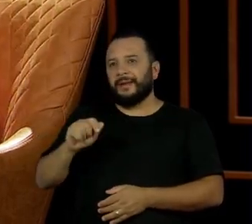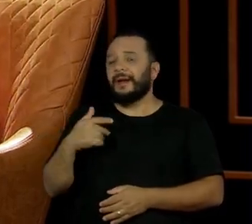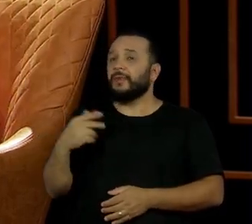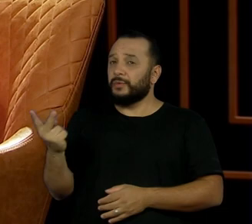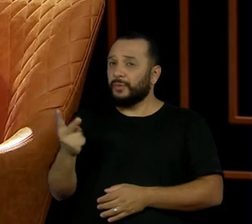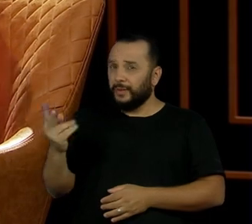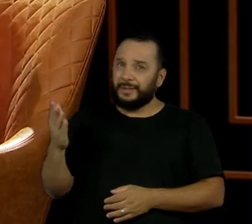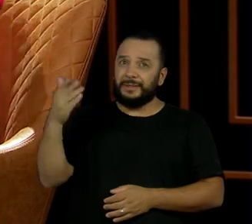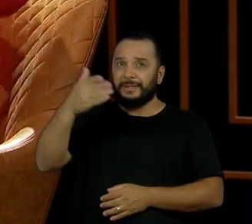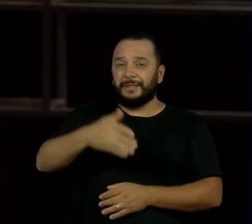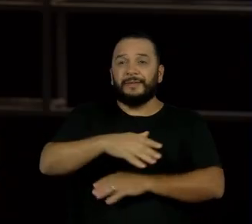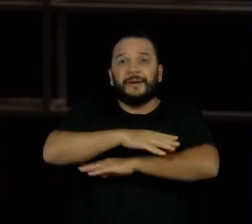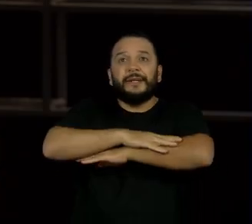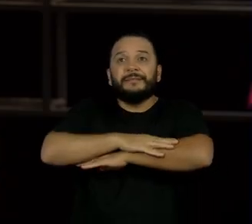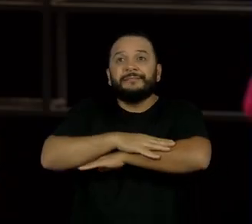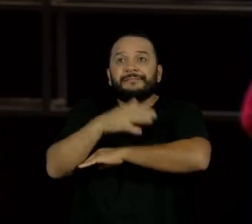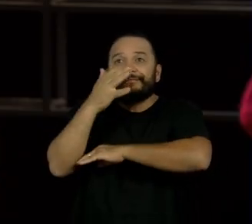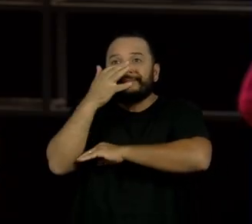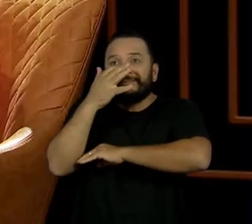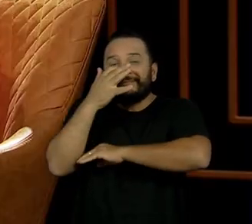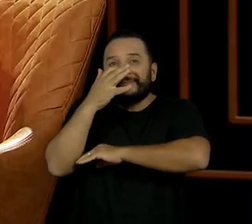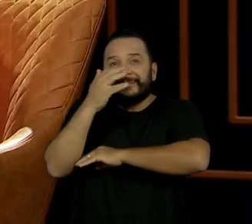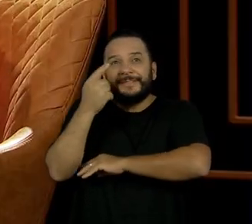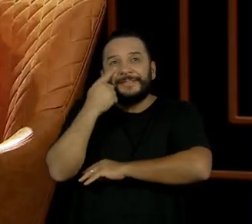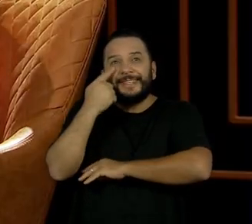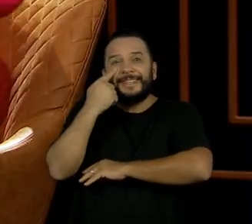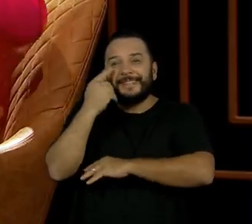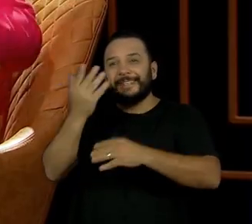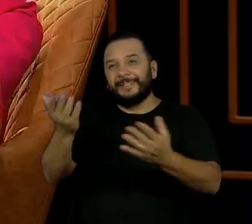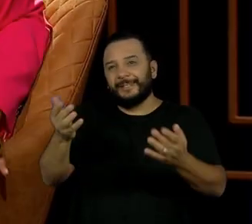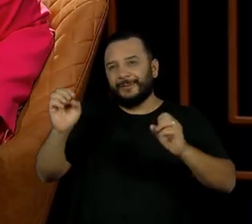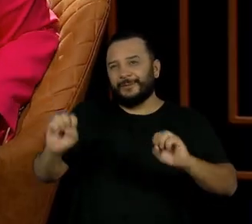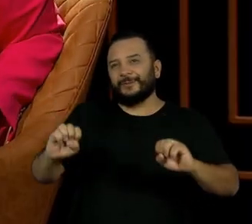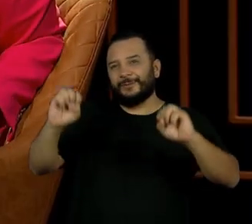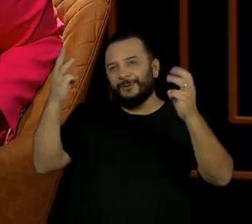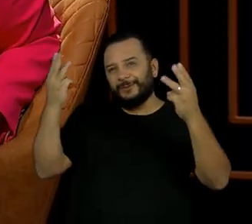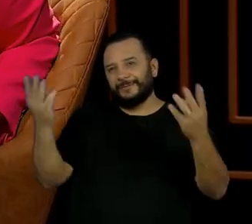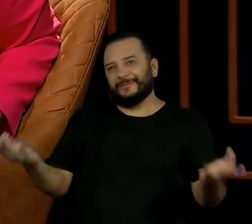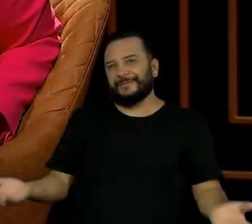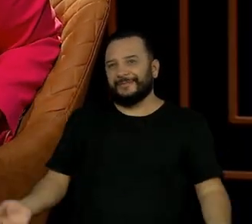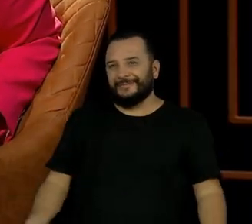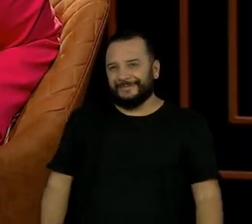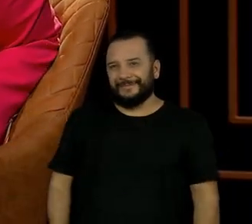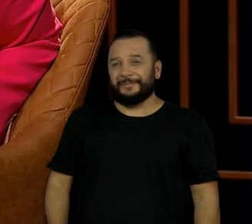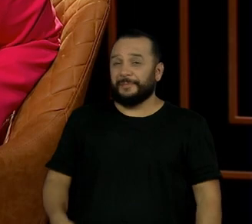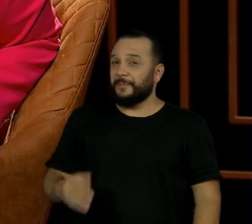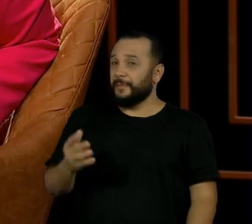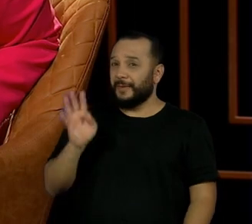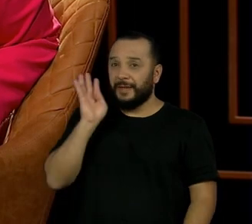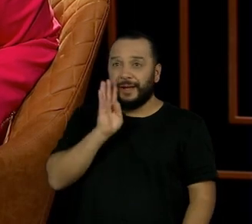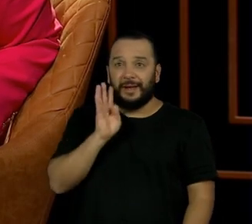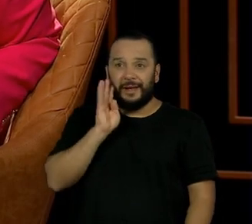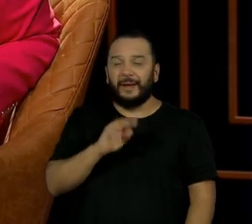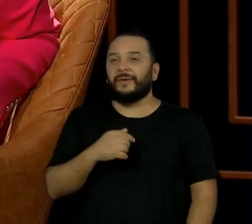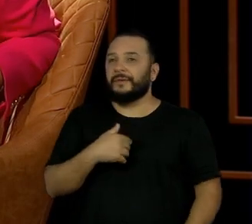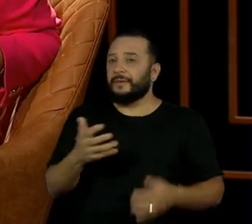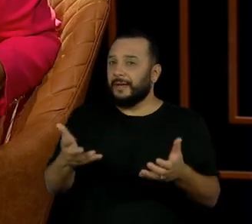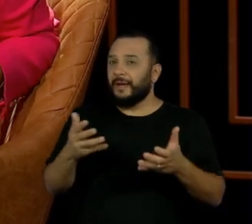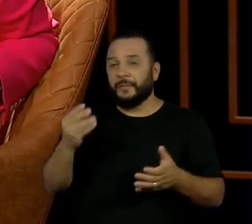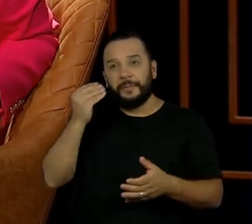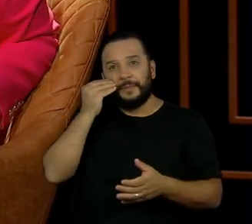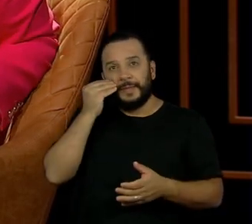assim tipo encostadinho já no palco assim então assim muita coisa bacana eu quero deixar um beijo para